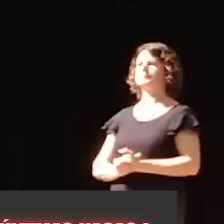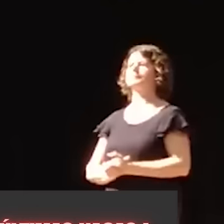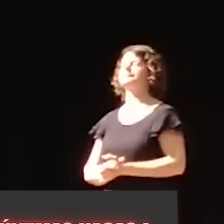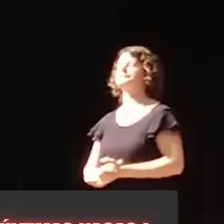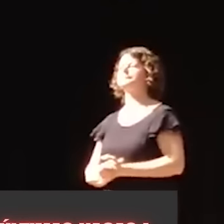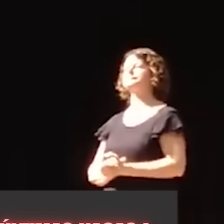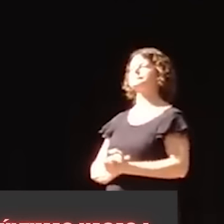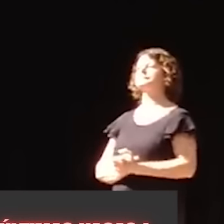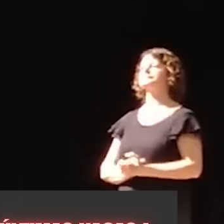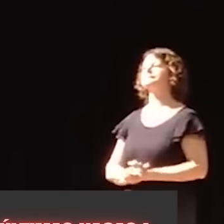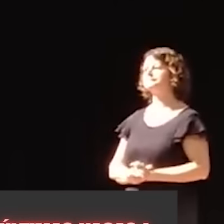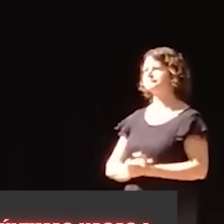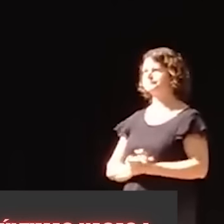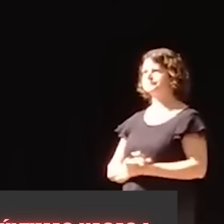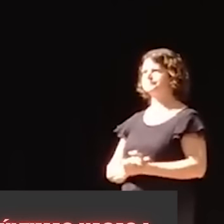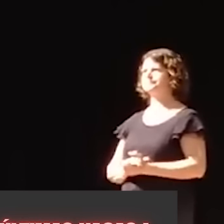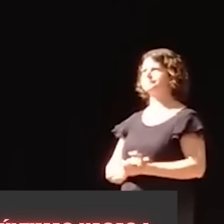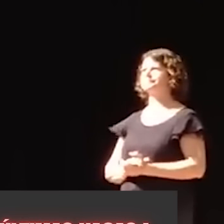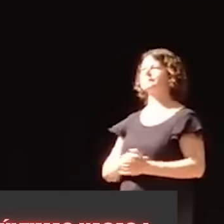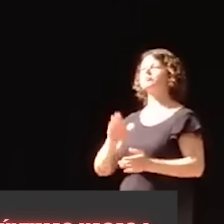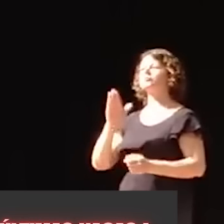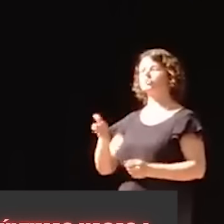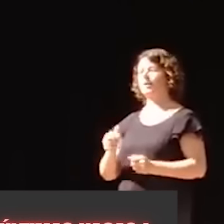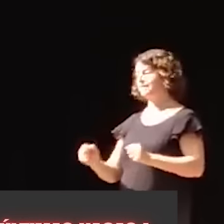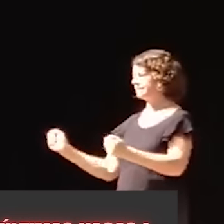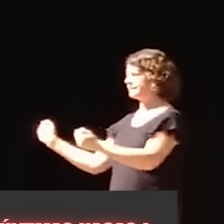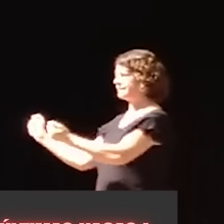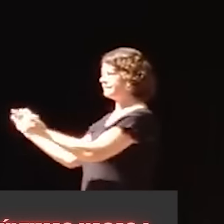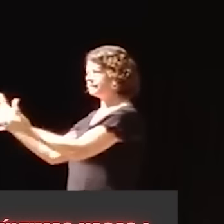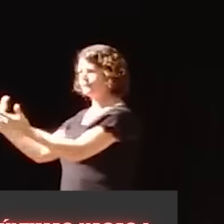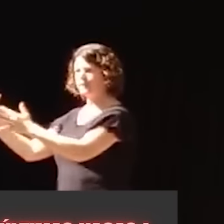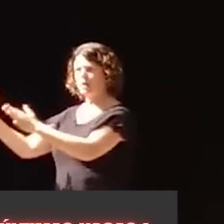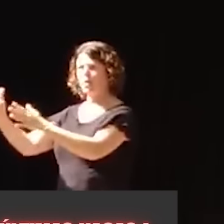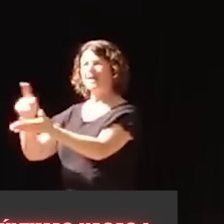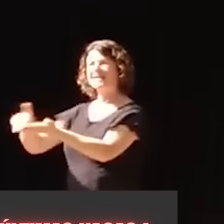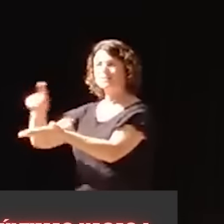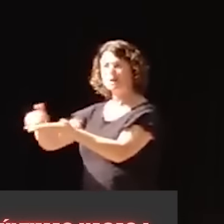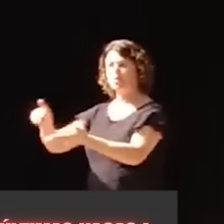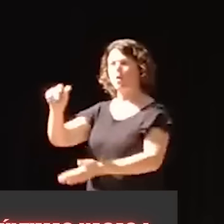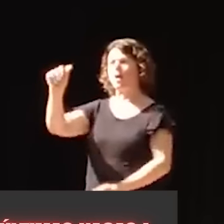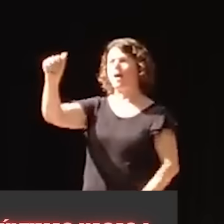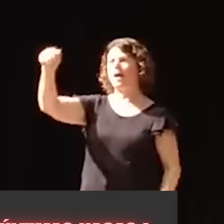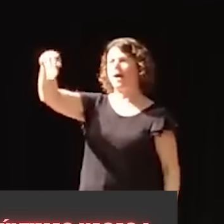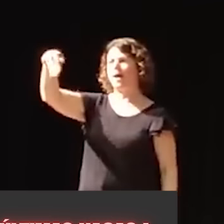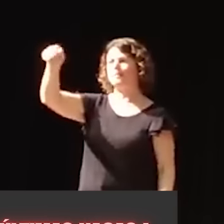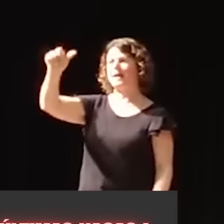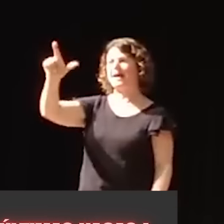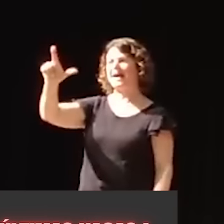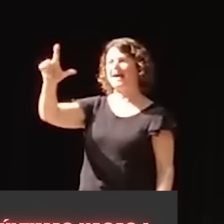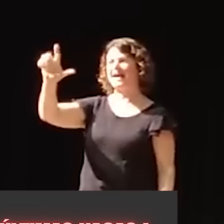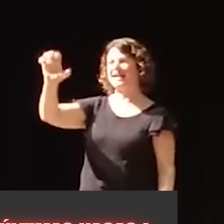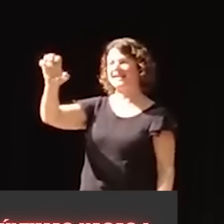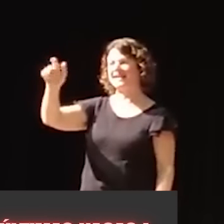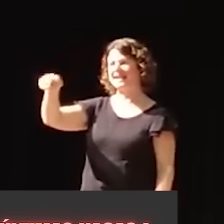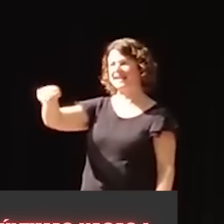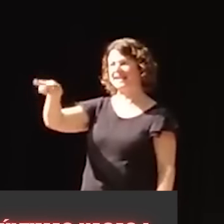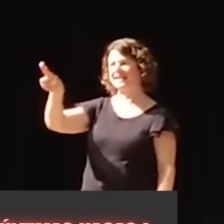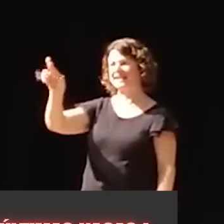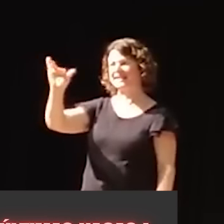terceiro dia ziclague já os amalequitas tinham invadido o sul e ziclague tinham ferido a ziclague era uma